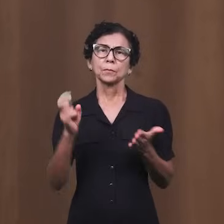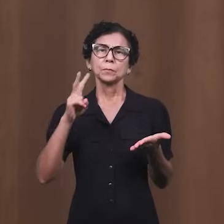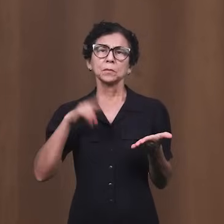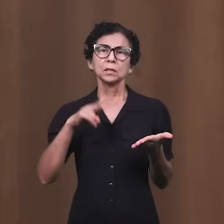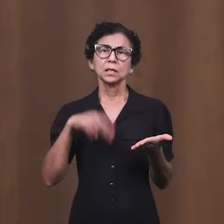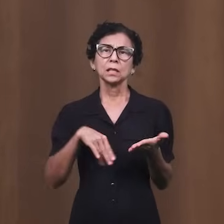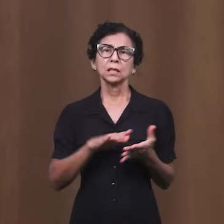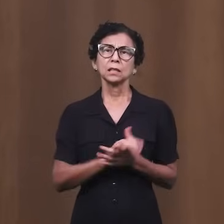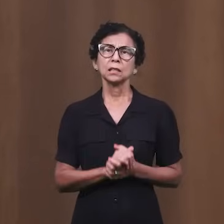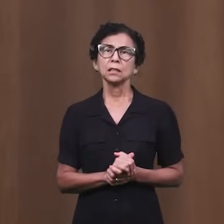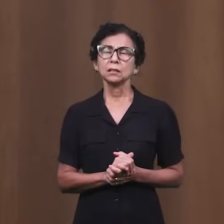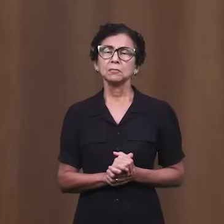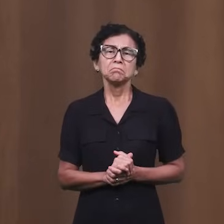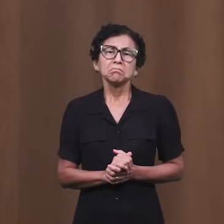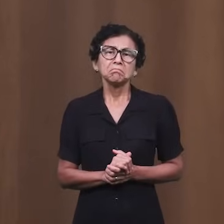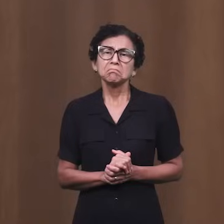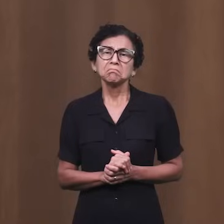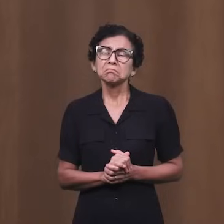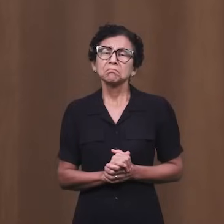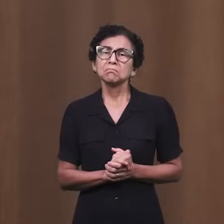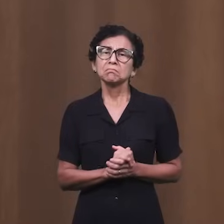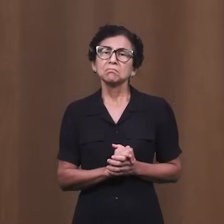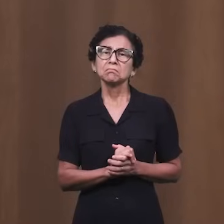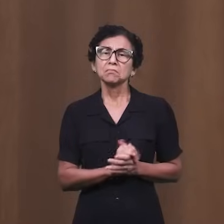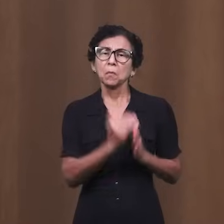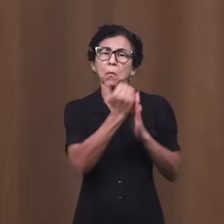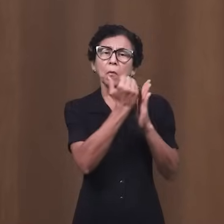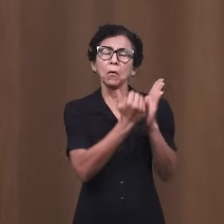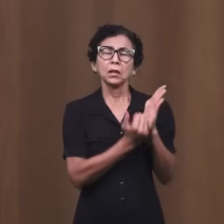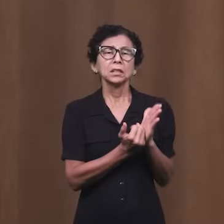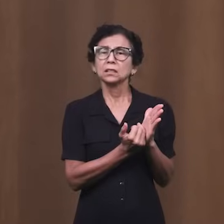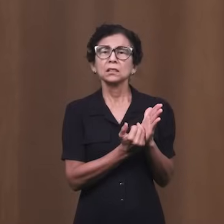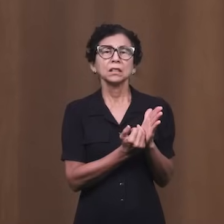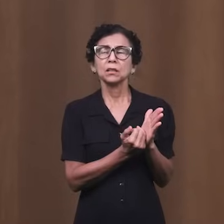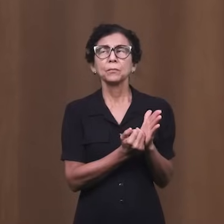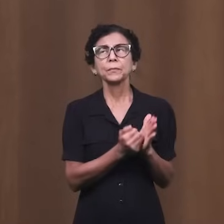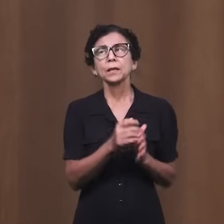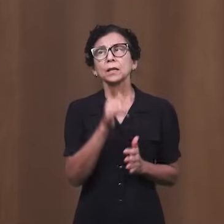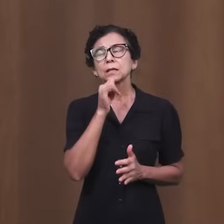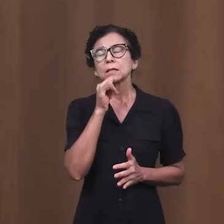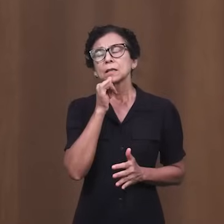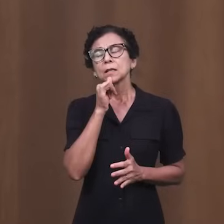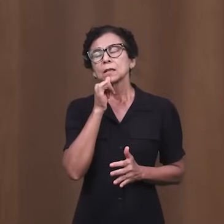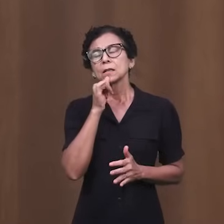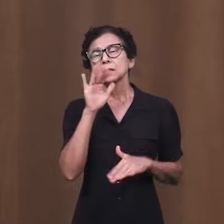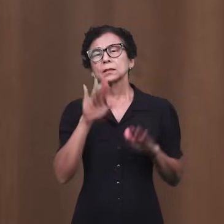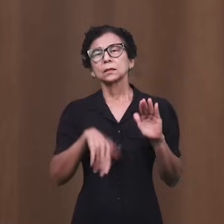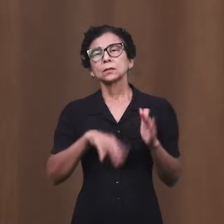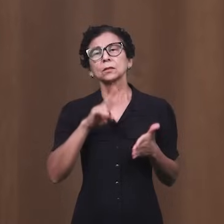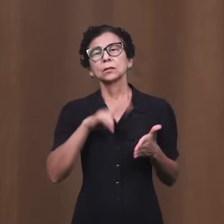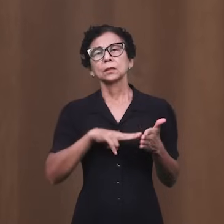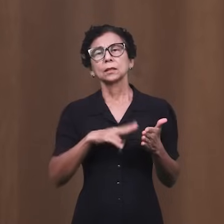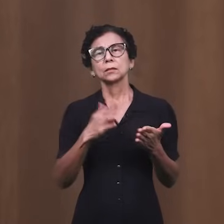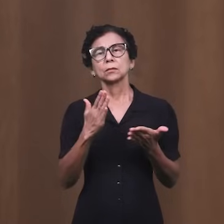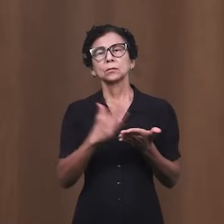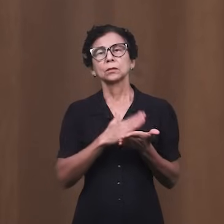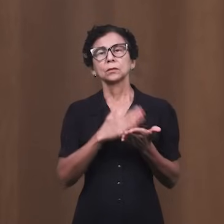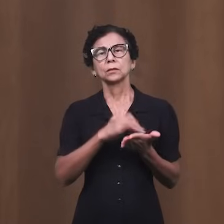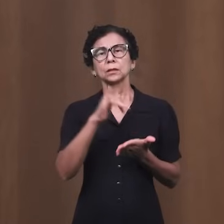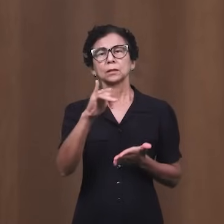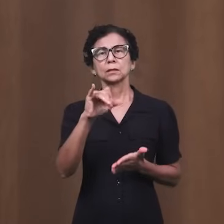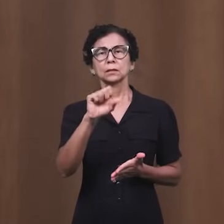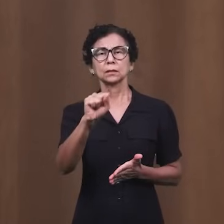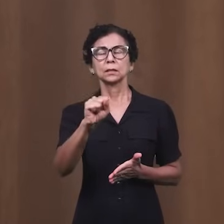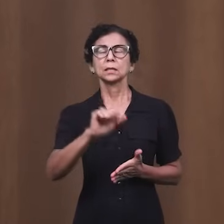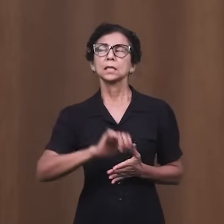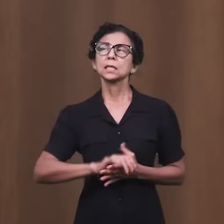Bíblia sem encontrar uma ordem é uma experiência minha então muitas vezes eu estou lendo eh